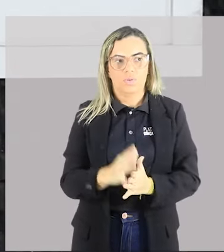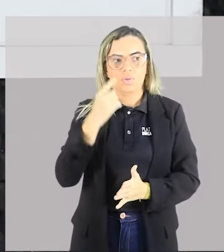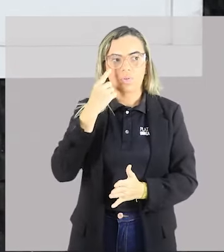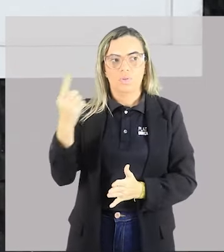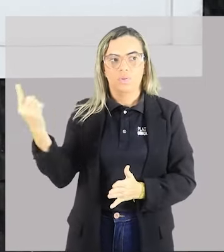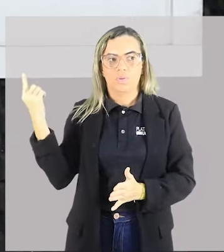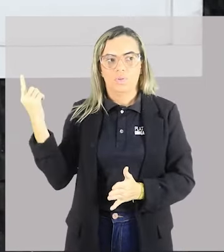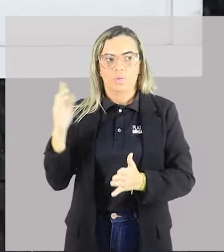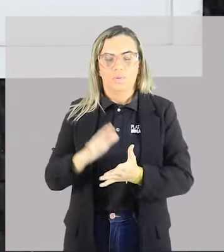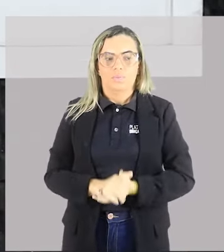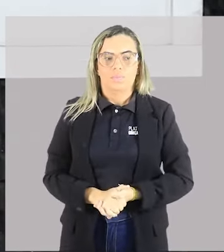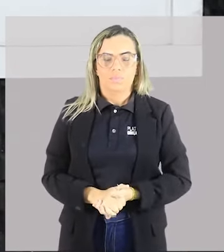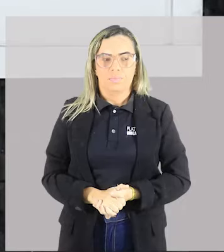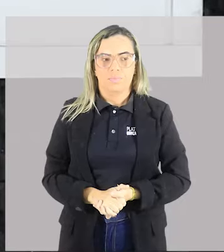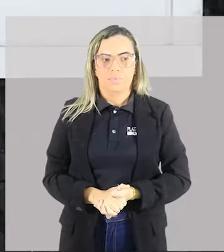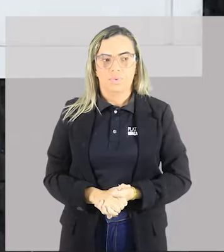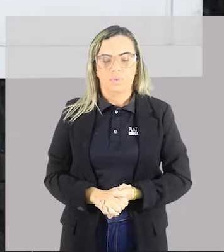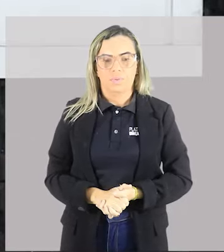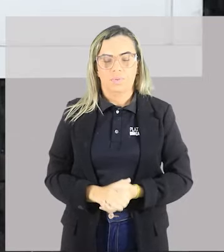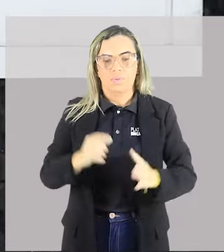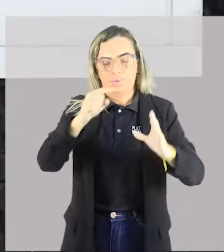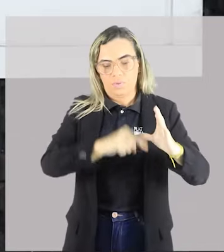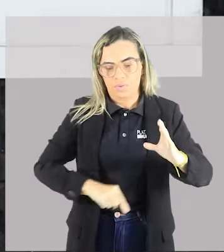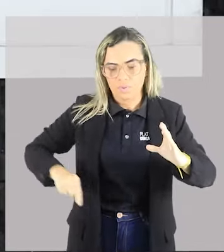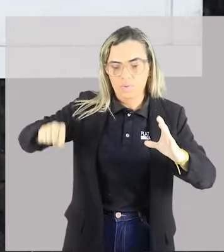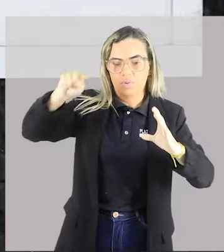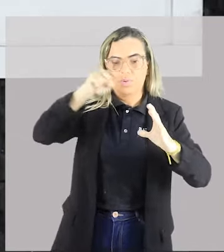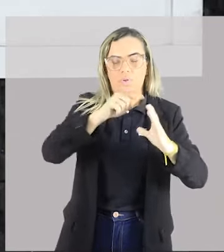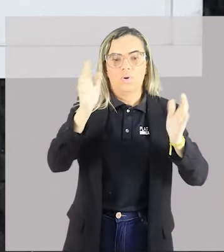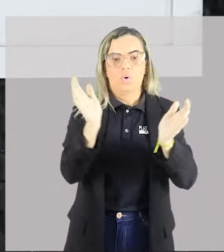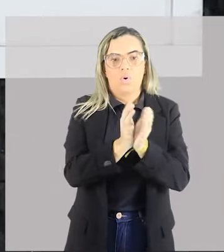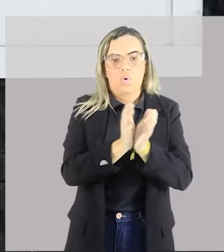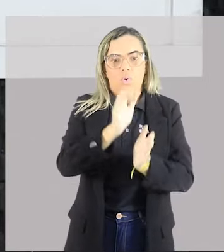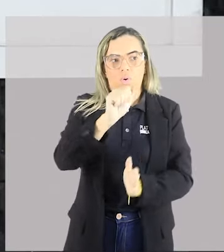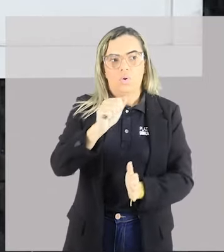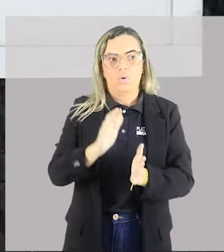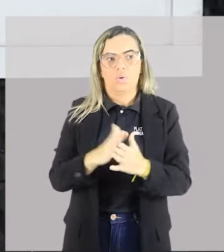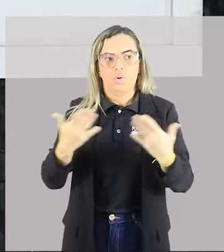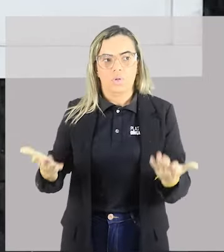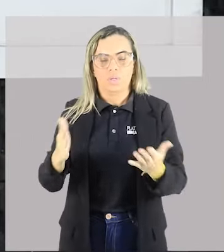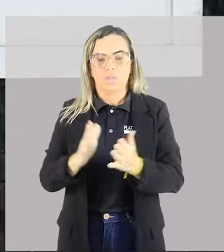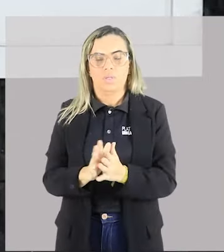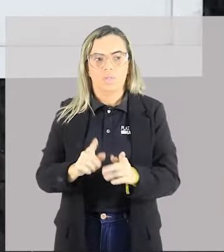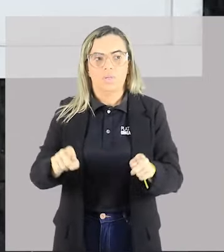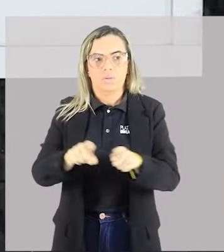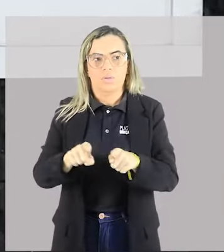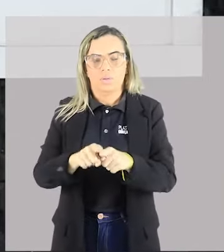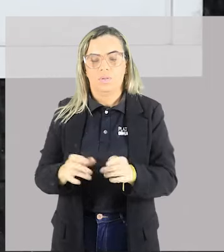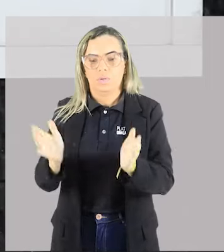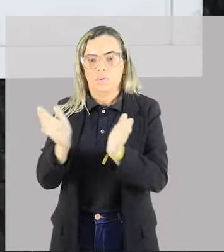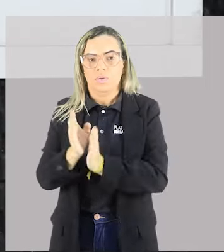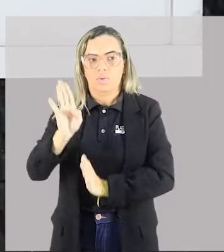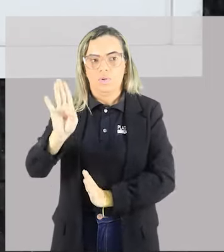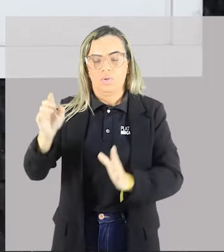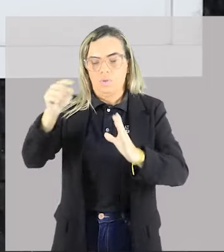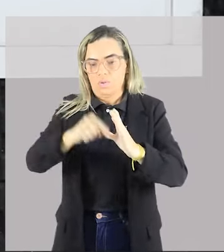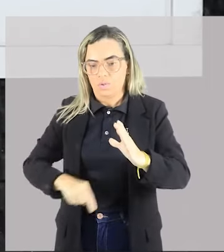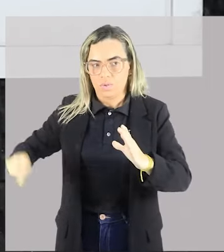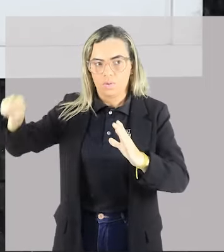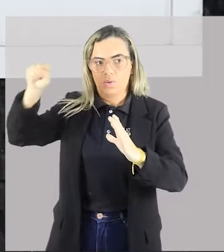conjunto A e o botei aqui esse conjunto A num diagrama botei um conjunto B nos seus elementos aqui